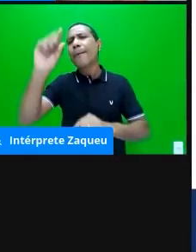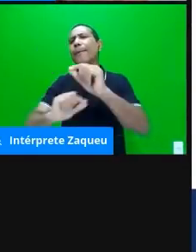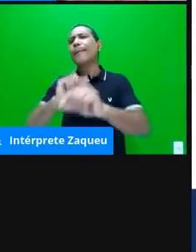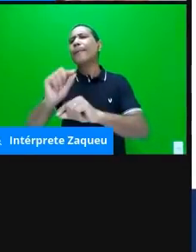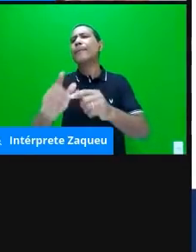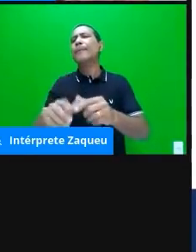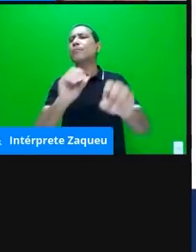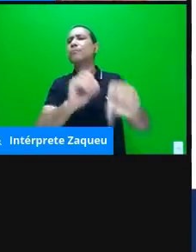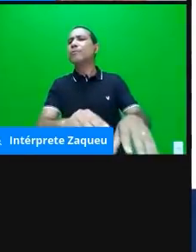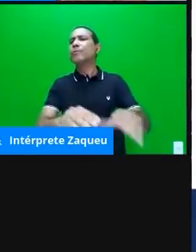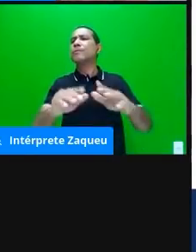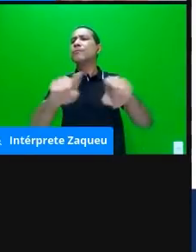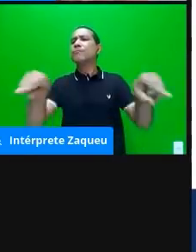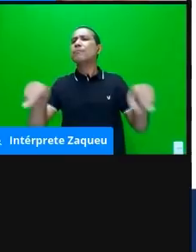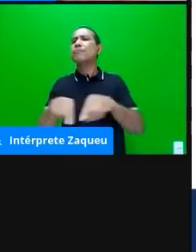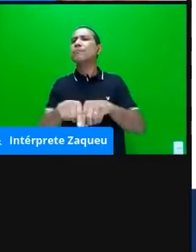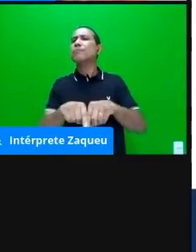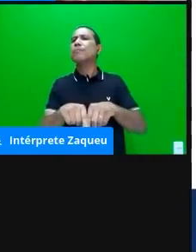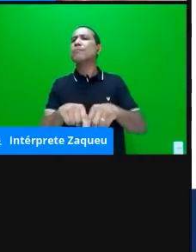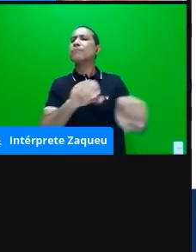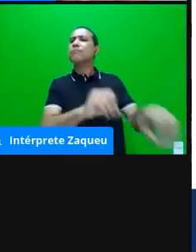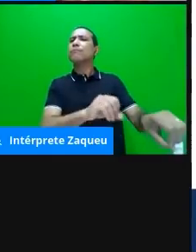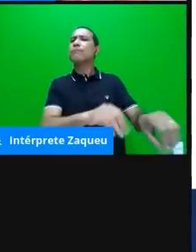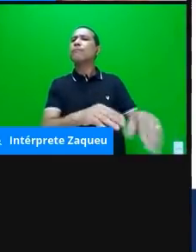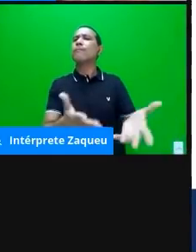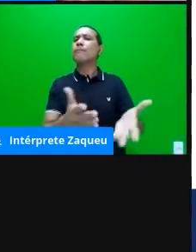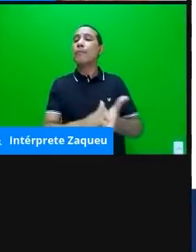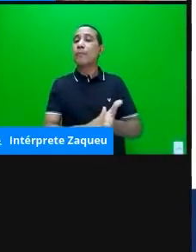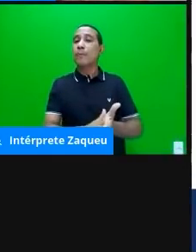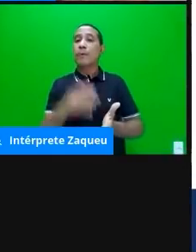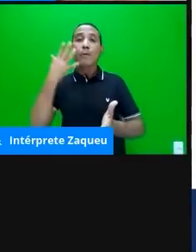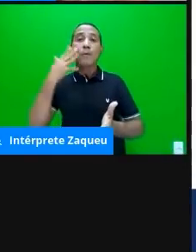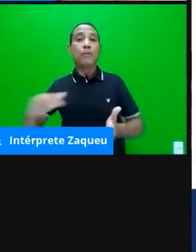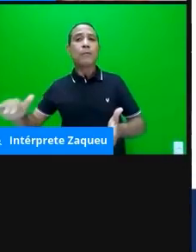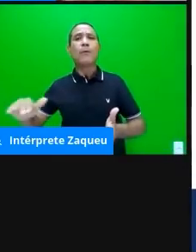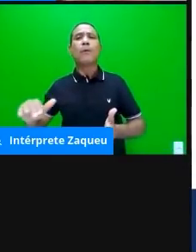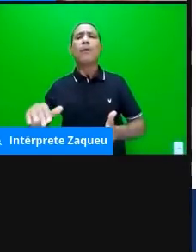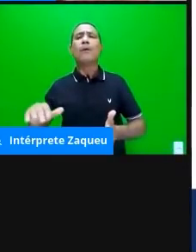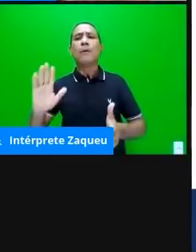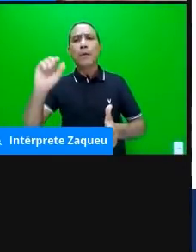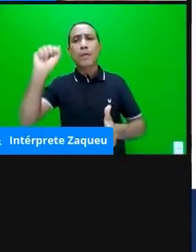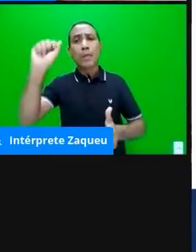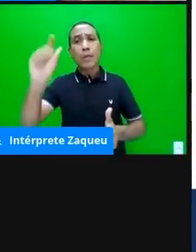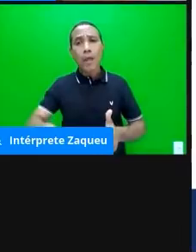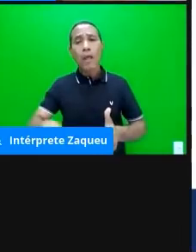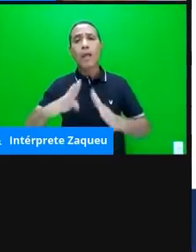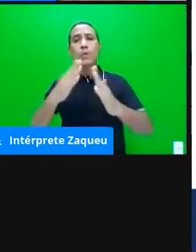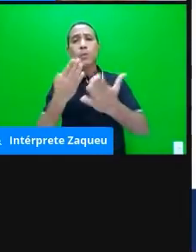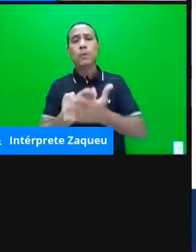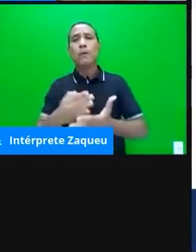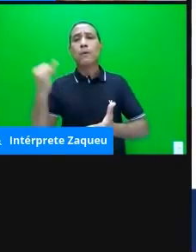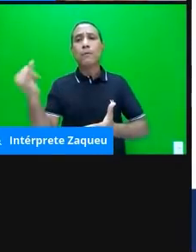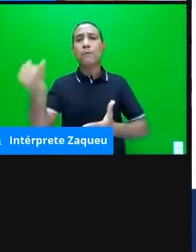Para muitas crianças, a escola ainda é o principal pilar para